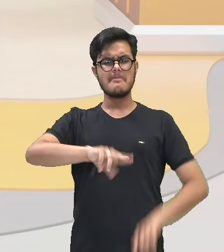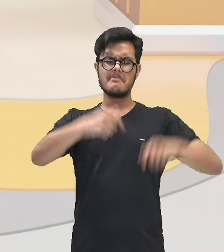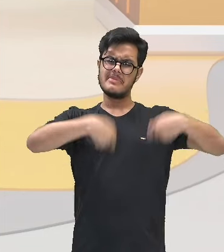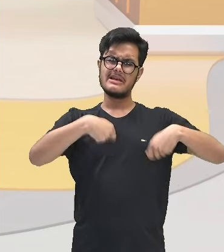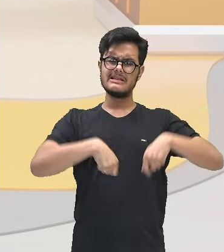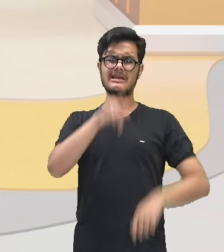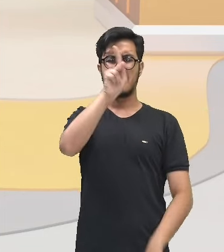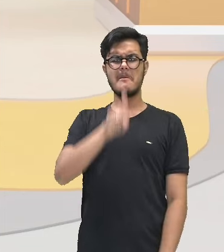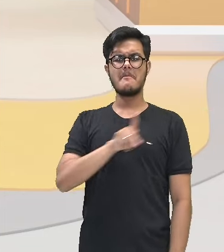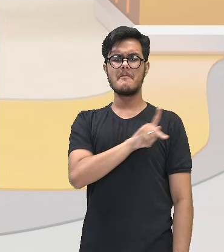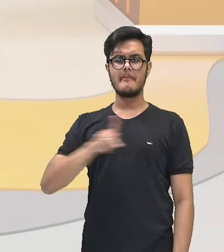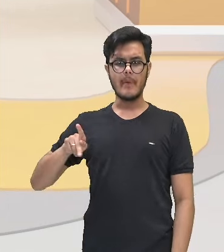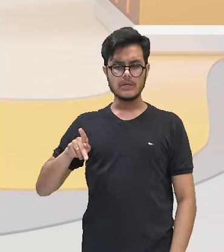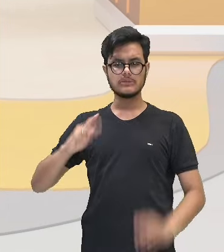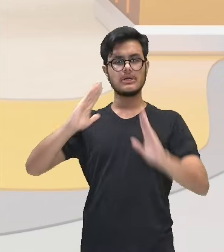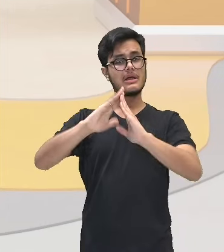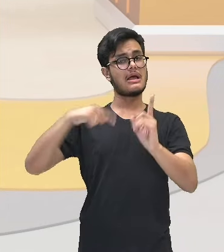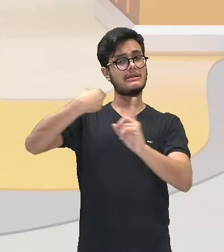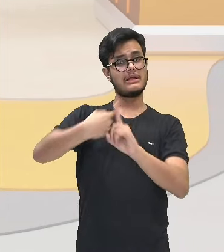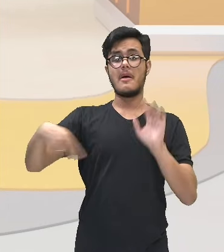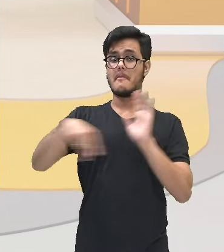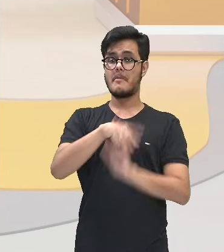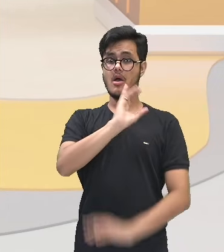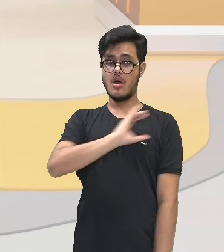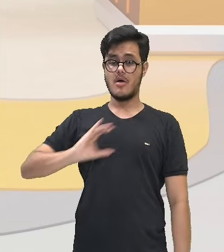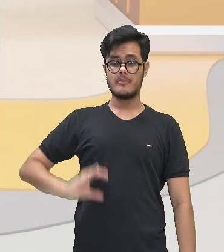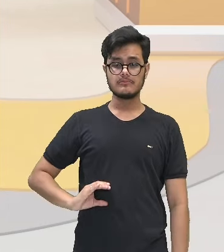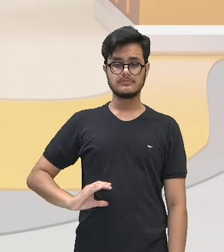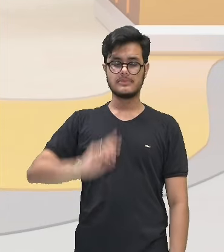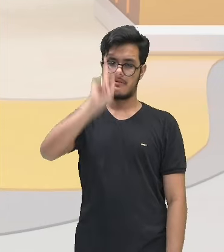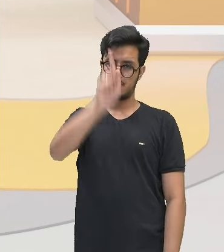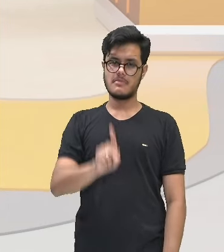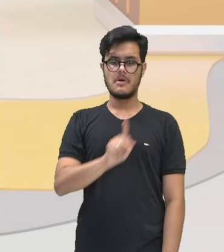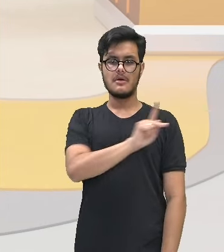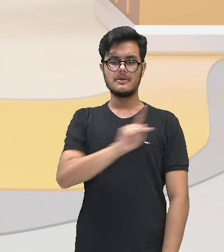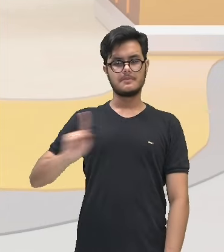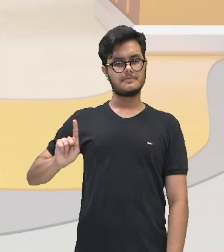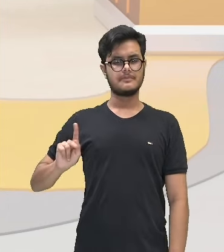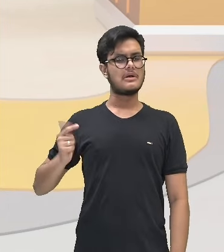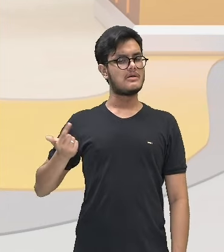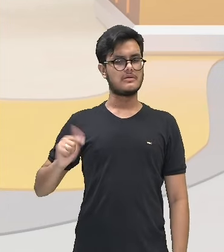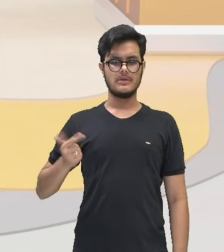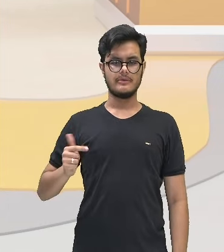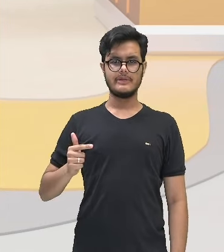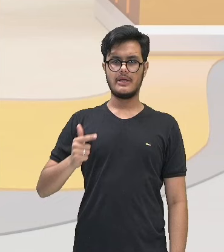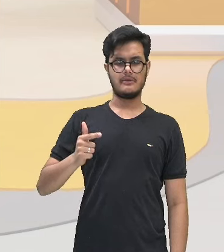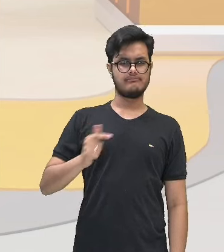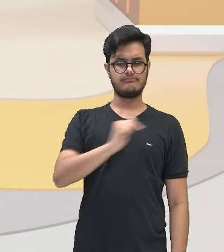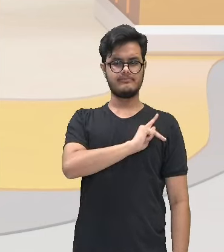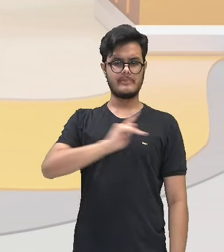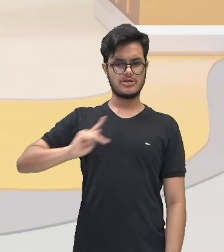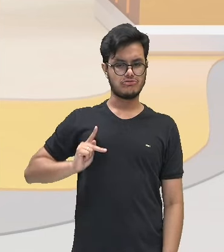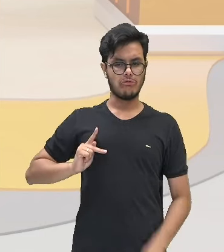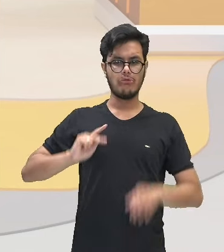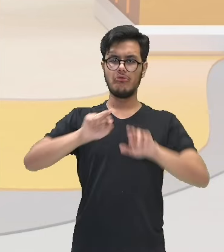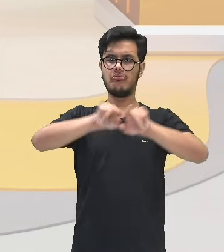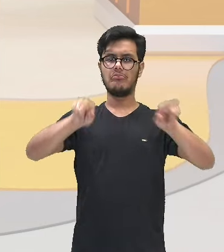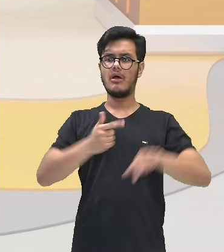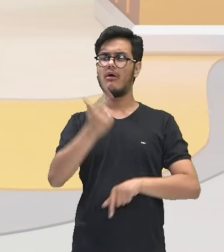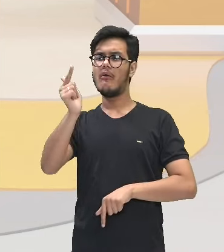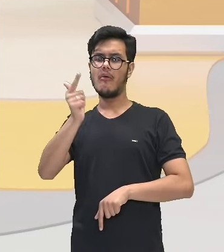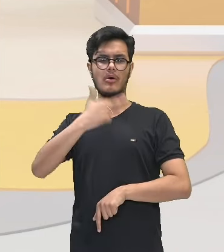padre? Igreja Católica é padre. Então, neste momento, eu não vou ter aí a presença de um pastor ou de uma outra